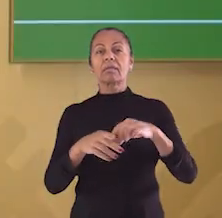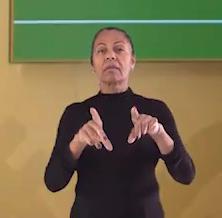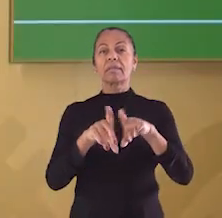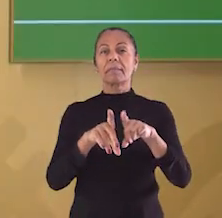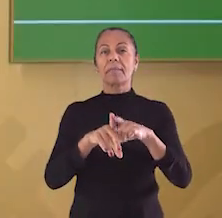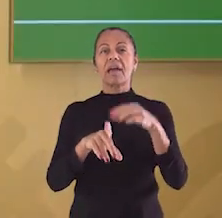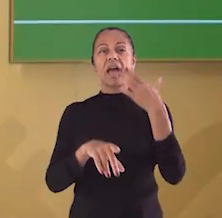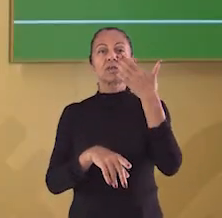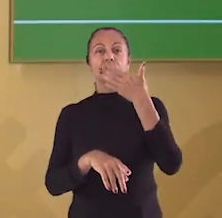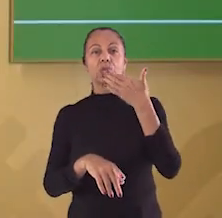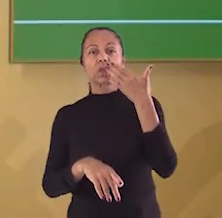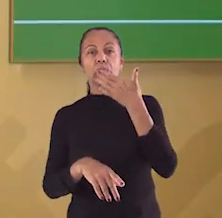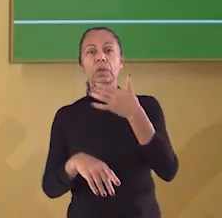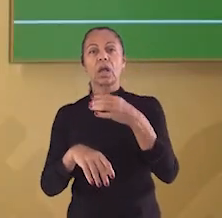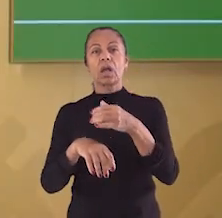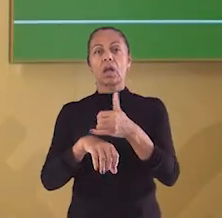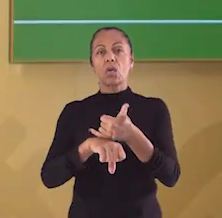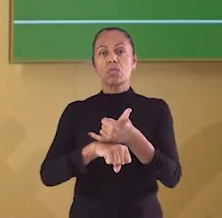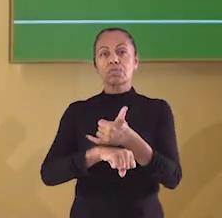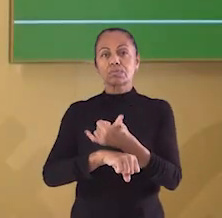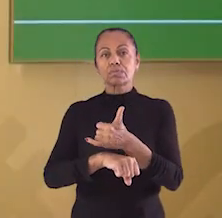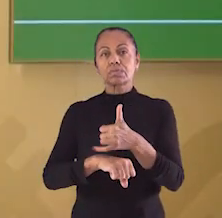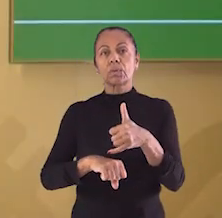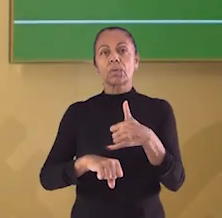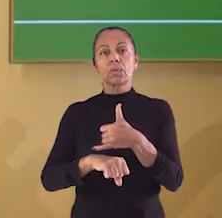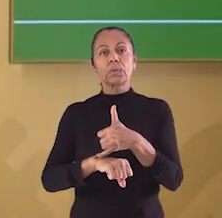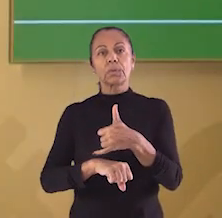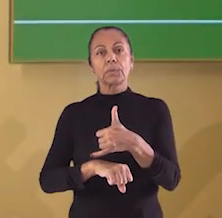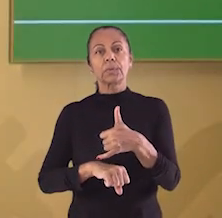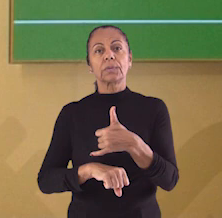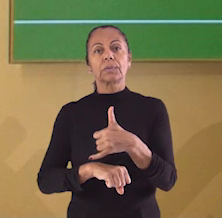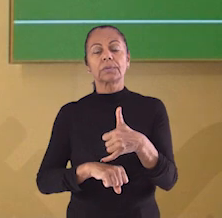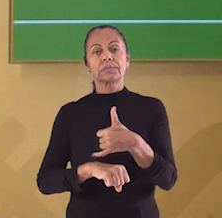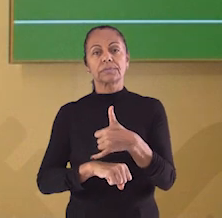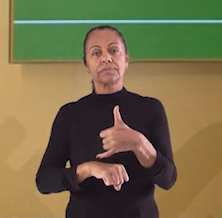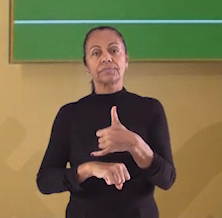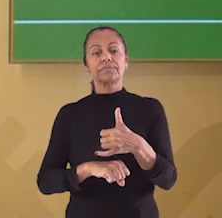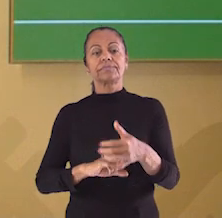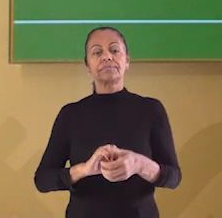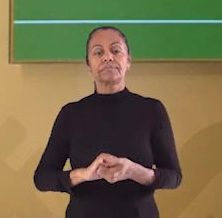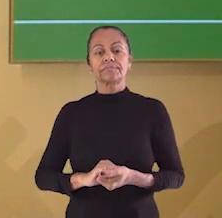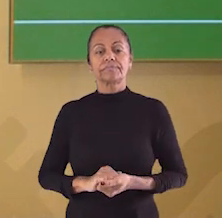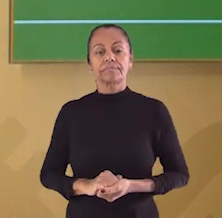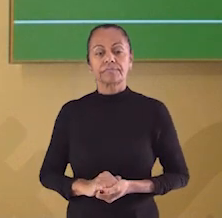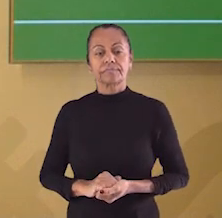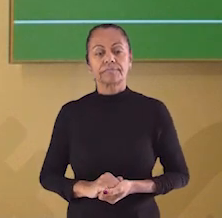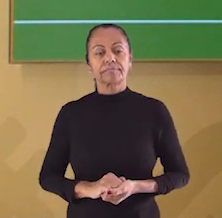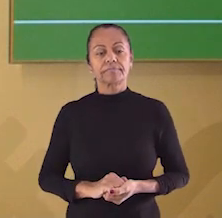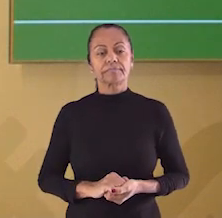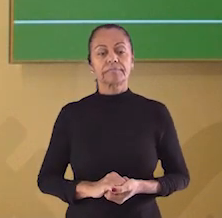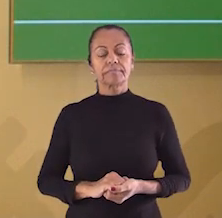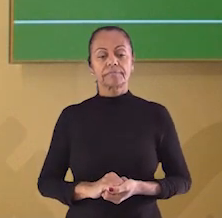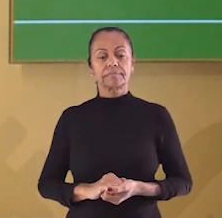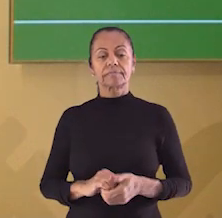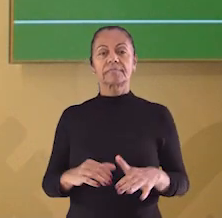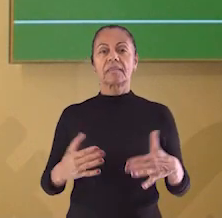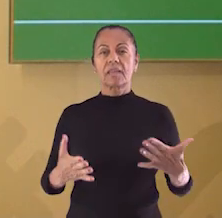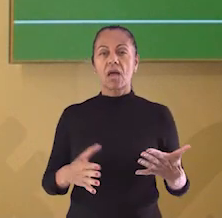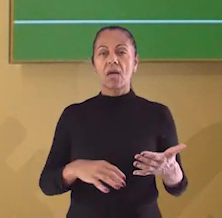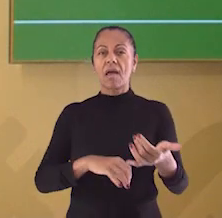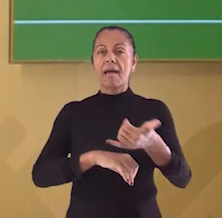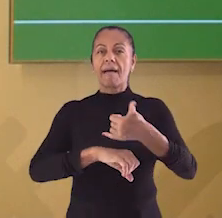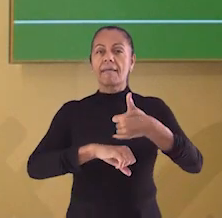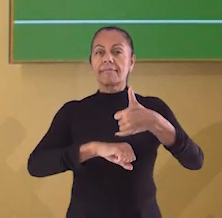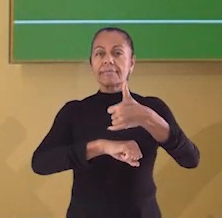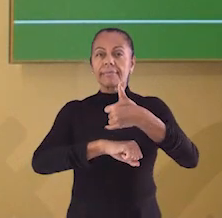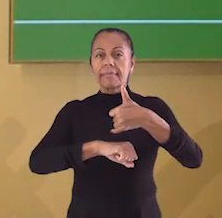característica que ele traz gordura, né? Além do açúcar, ele traz bastante gordura. E se a gente está falando de gordura, a gente também está falando de óleo de cozinha, né?